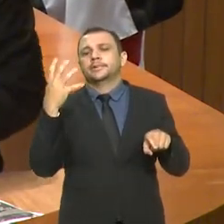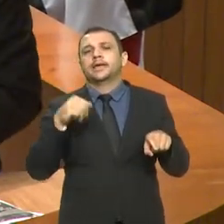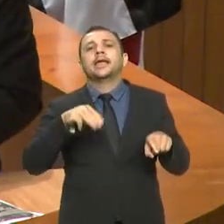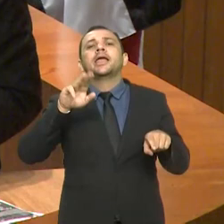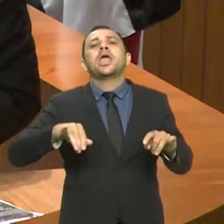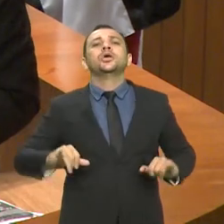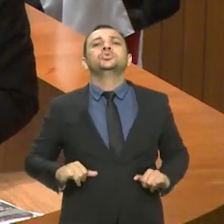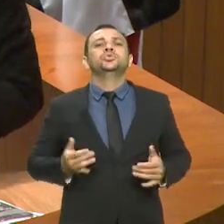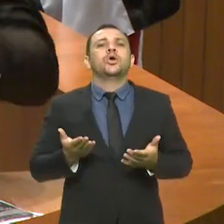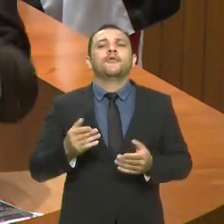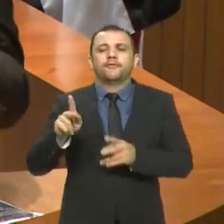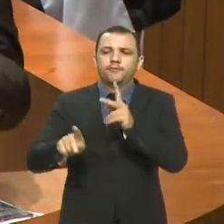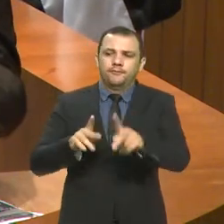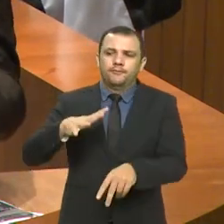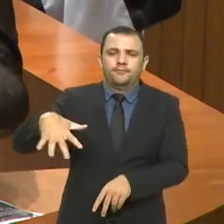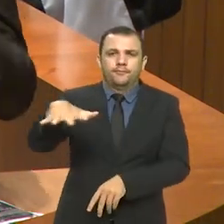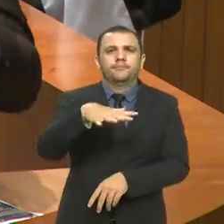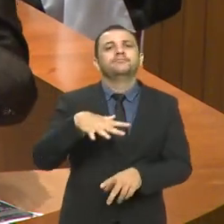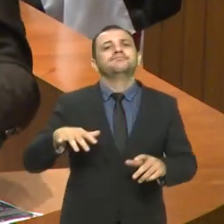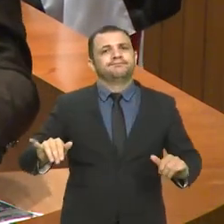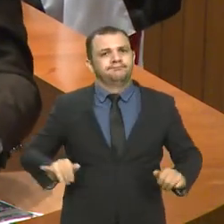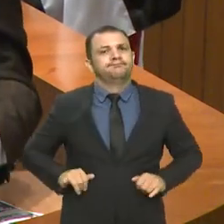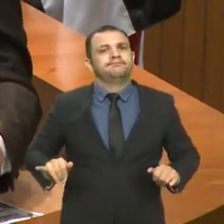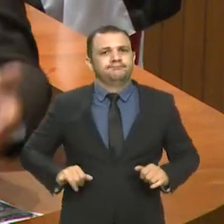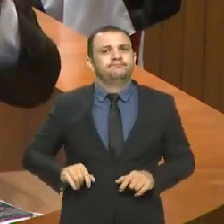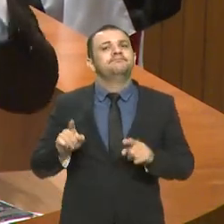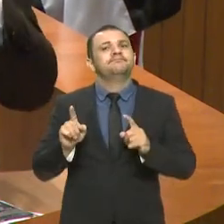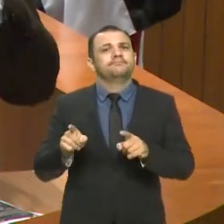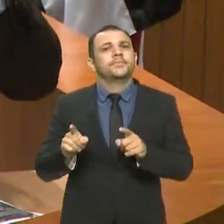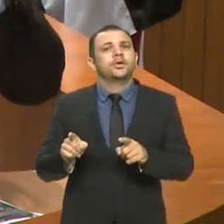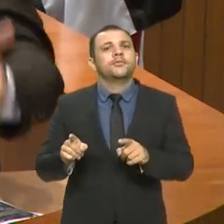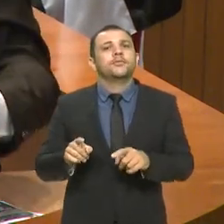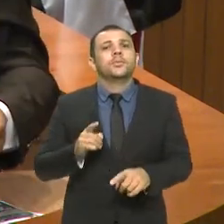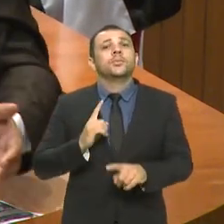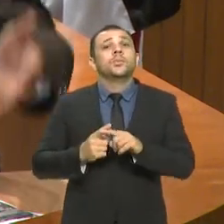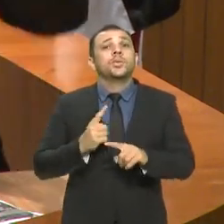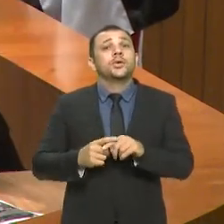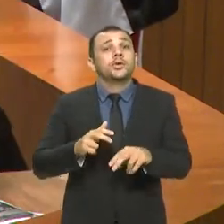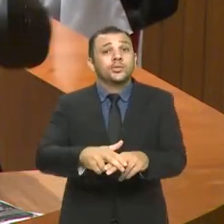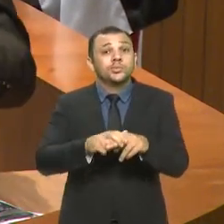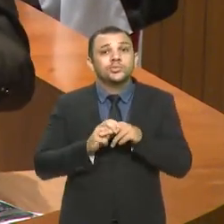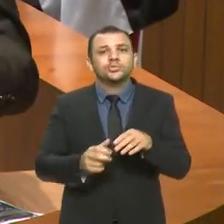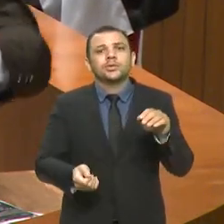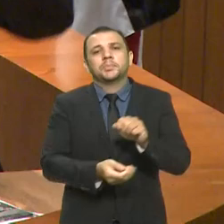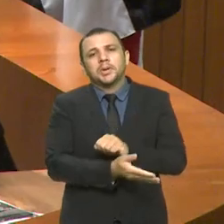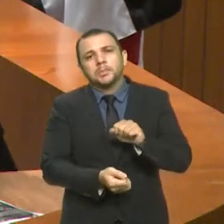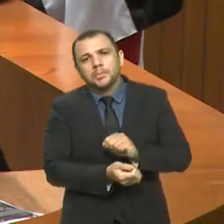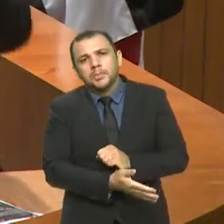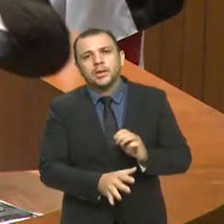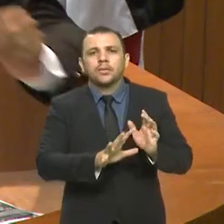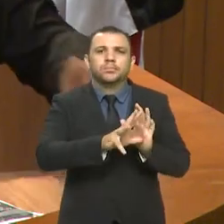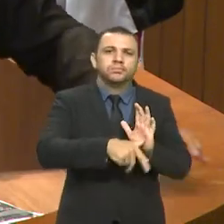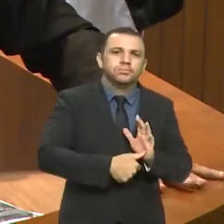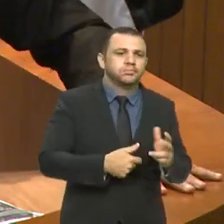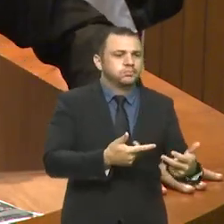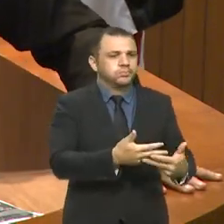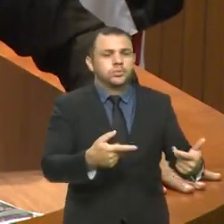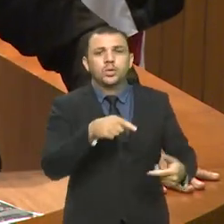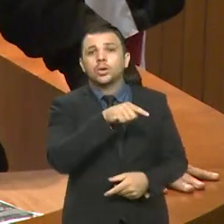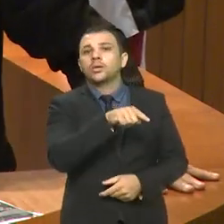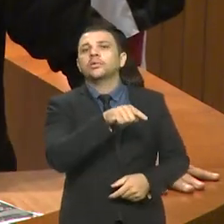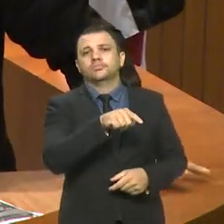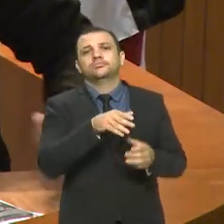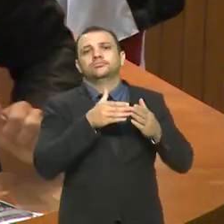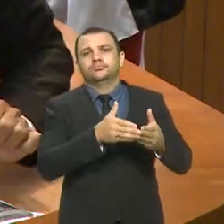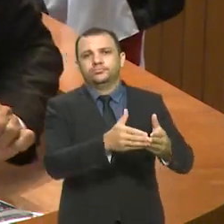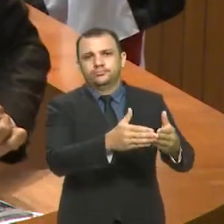quem paga é a população. Quem paga é a população com tanta propinagem, com tanta corrupção que estão fazendo no FAI